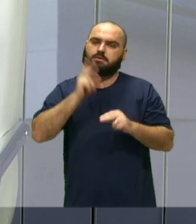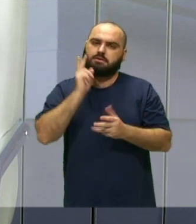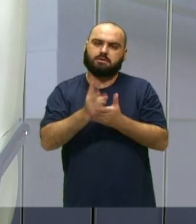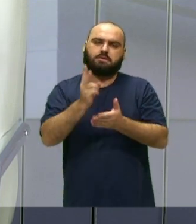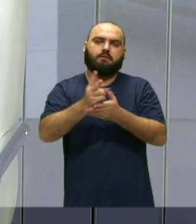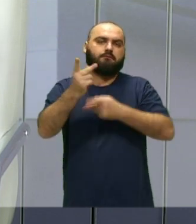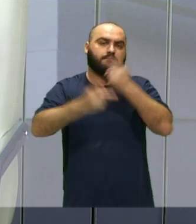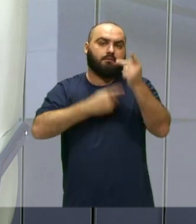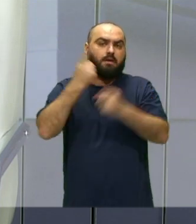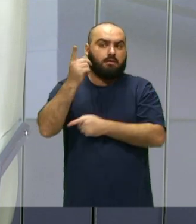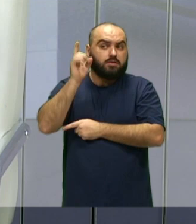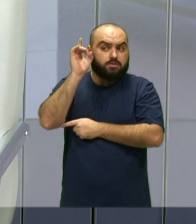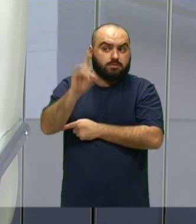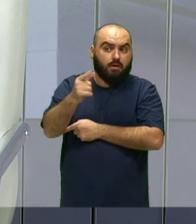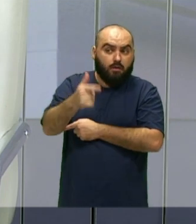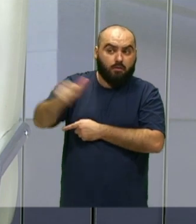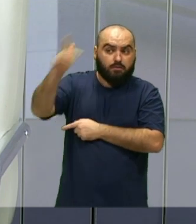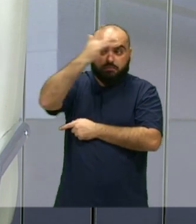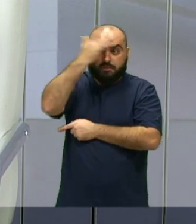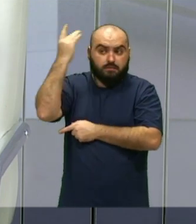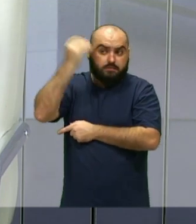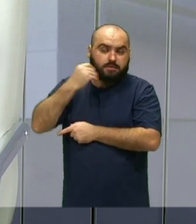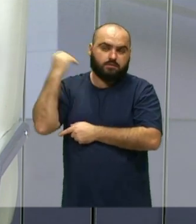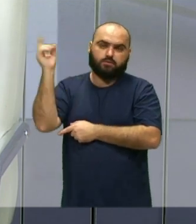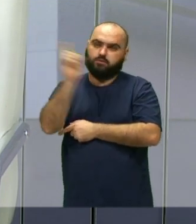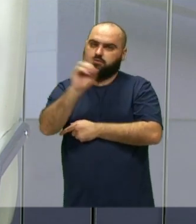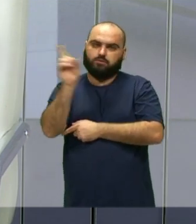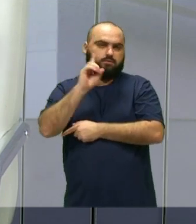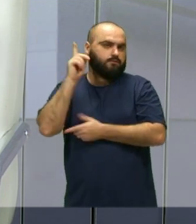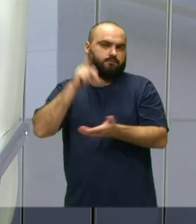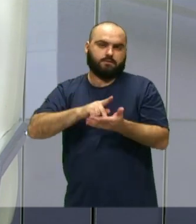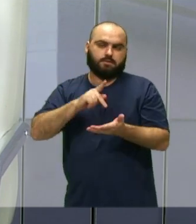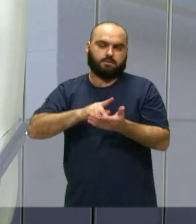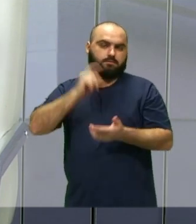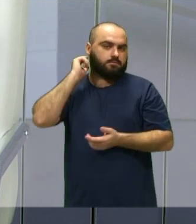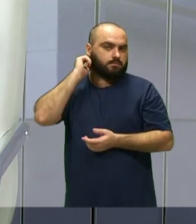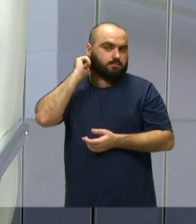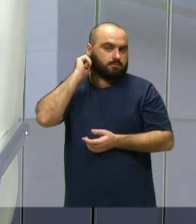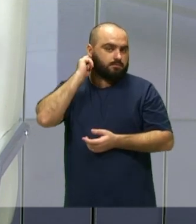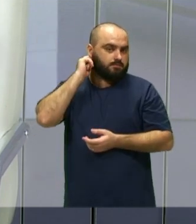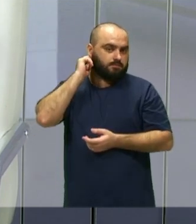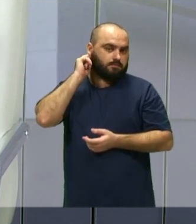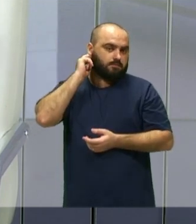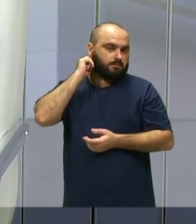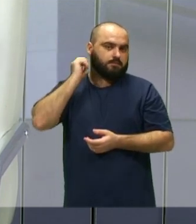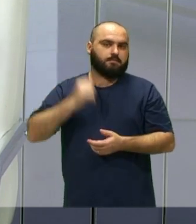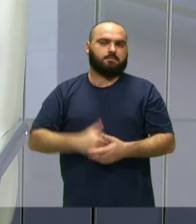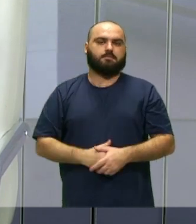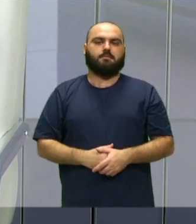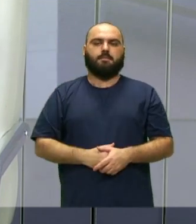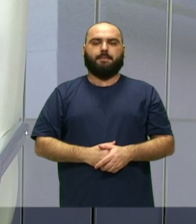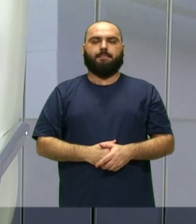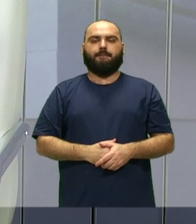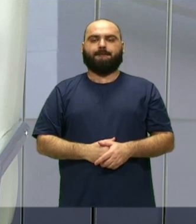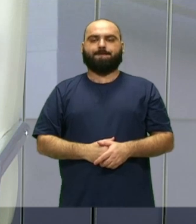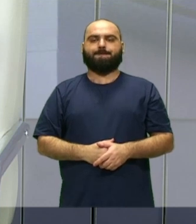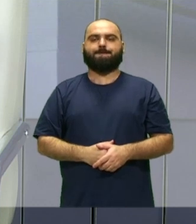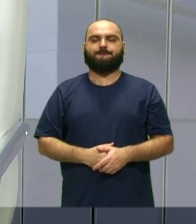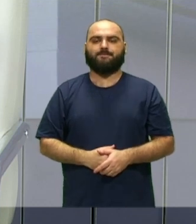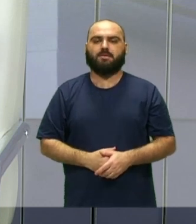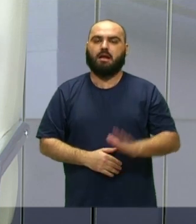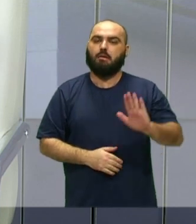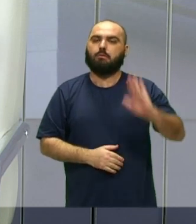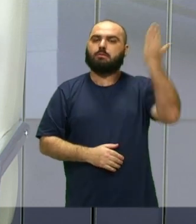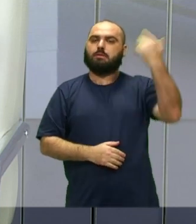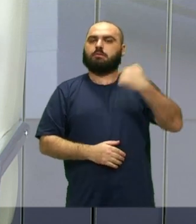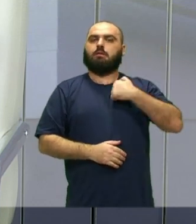coisas só acontecem com os outros e não é verdade. Não é verdade. Tanto que, e também a gente acha que às vezes só acontece com a